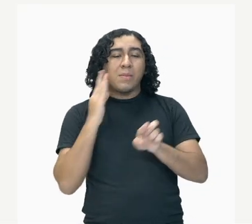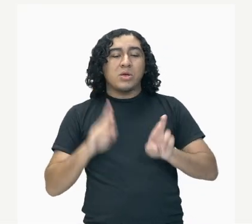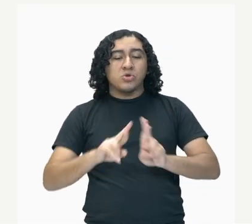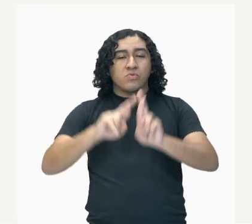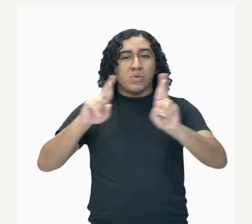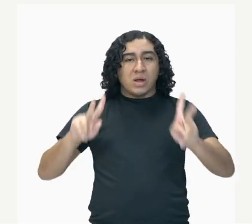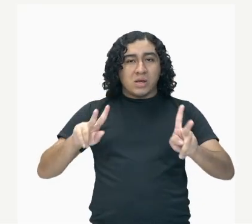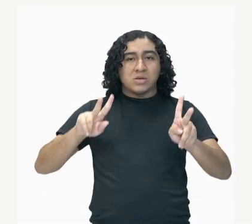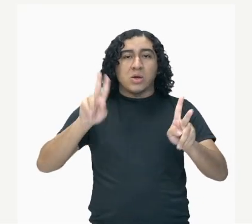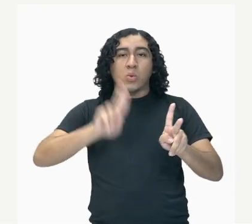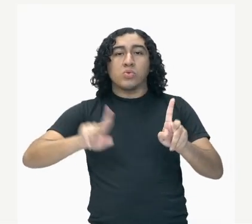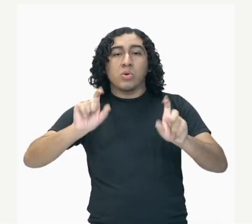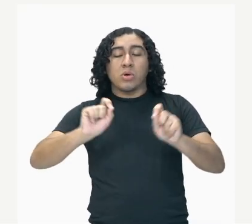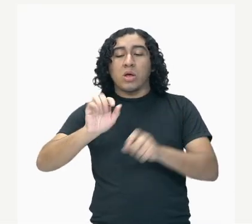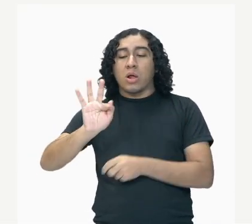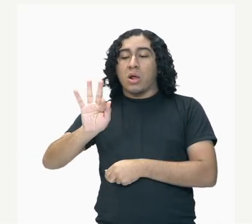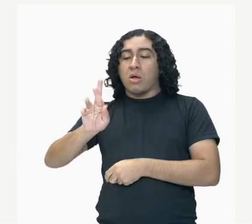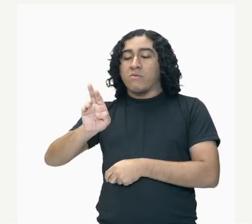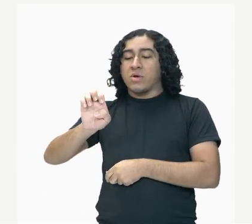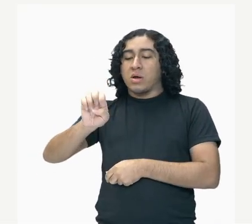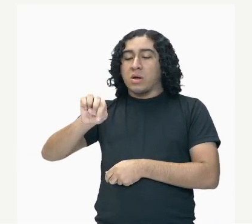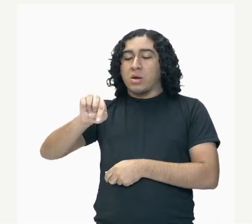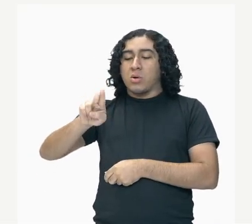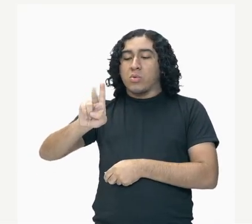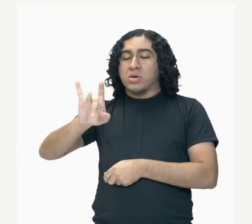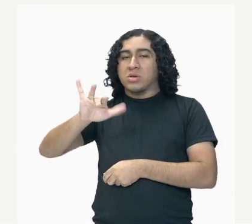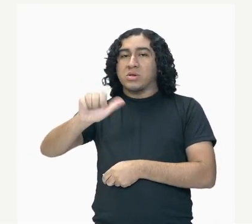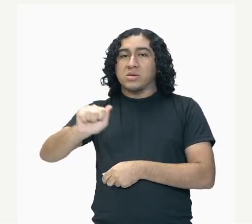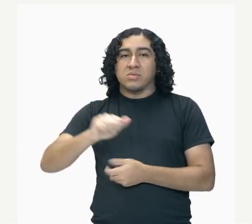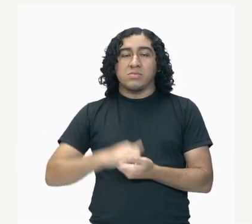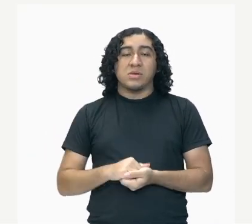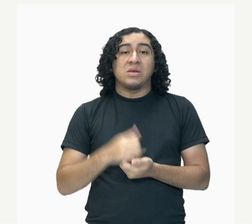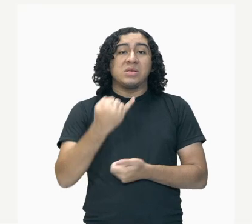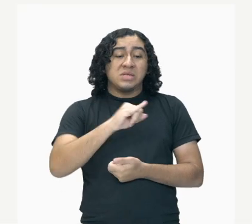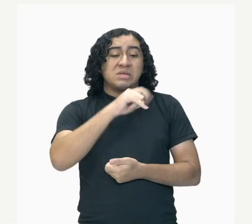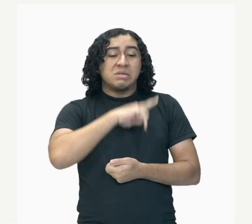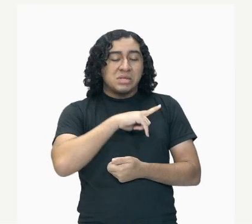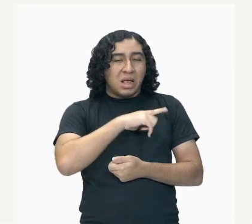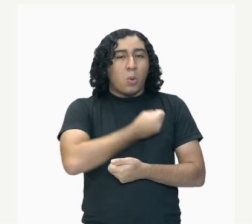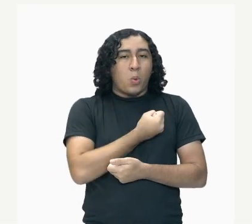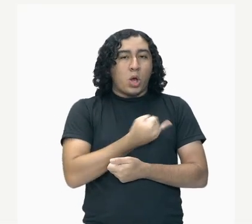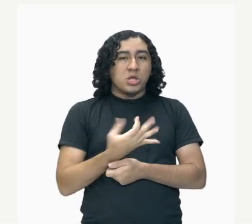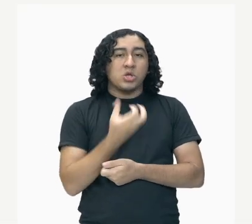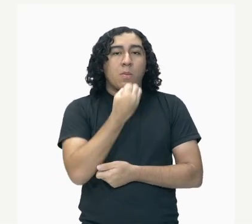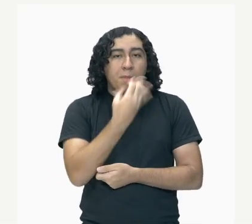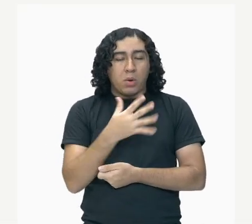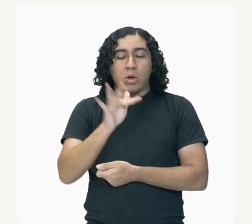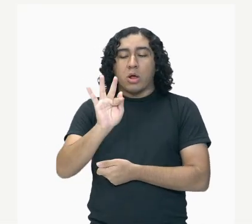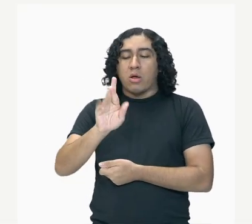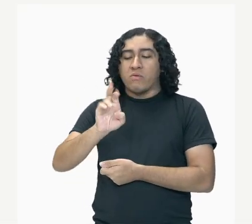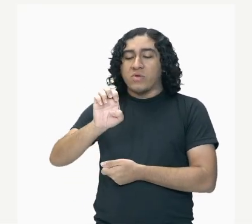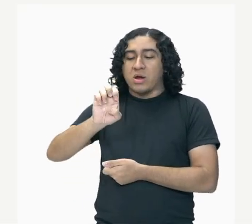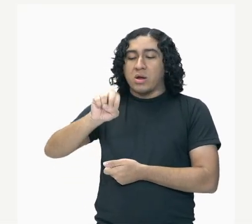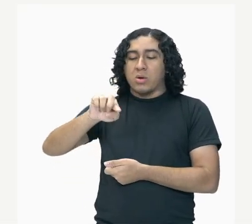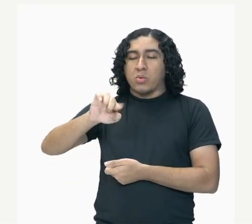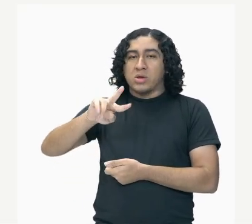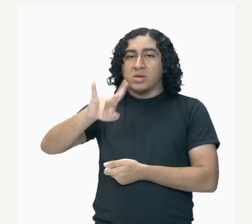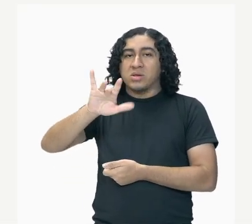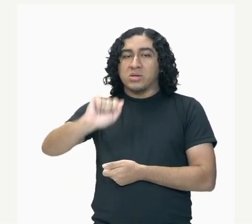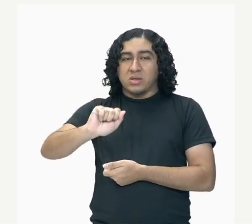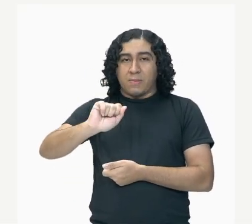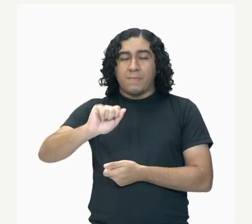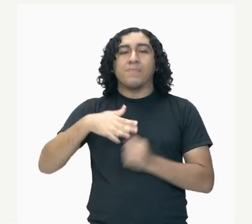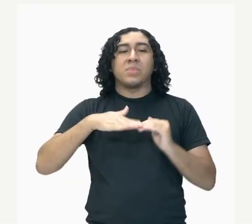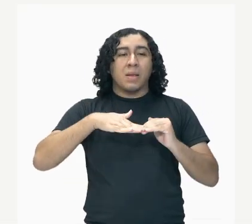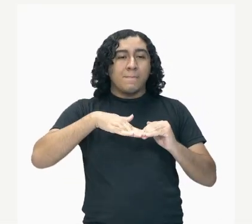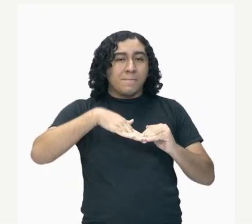feita pela frequência quanto mais frequência eu tiver na onda sonora Tá certo